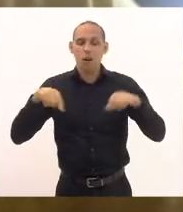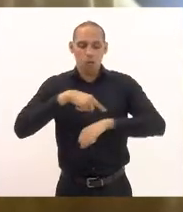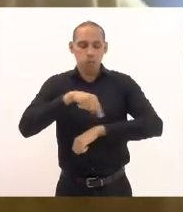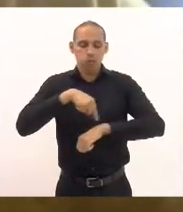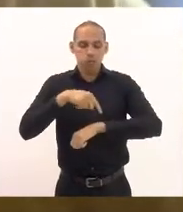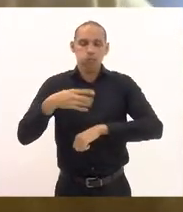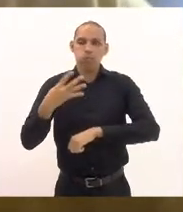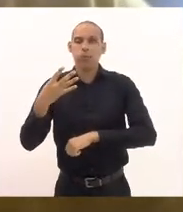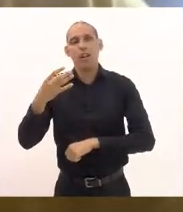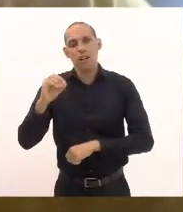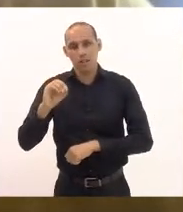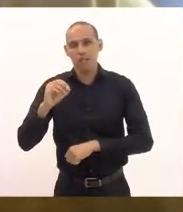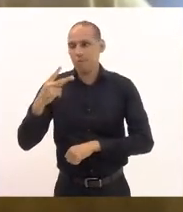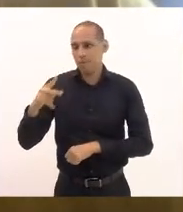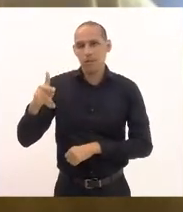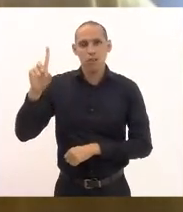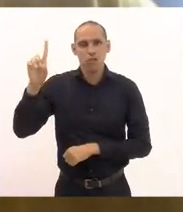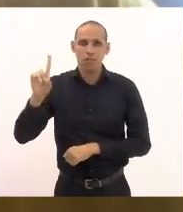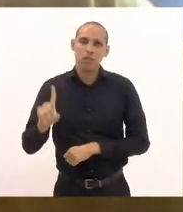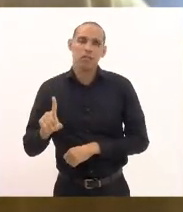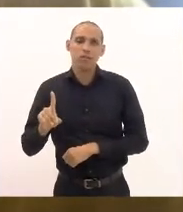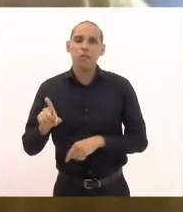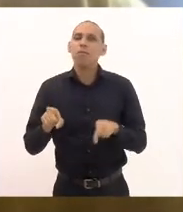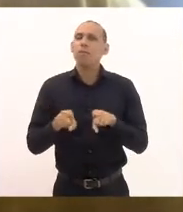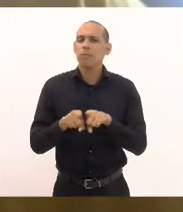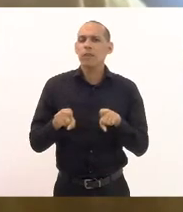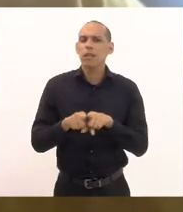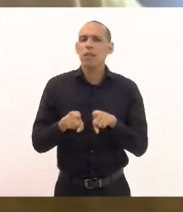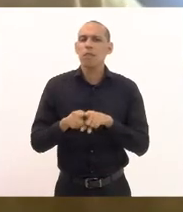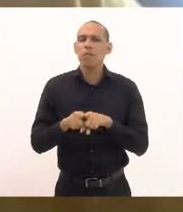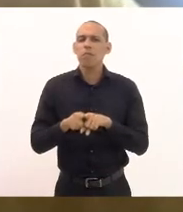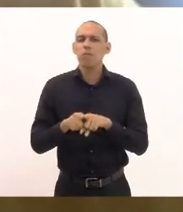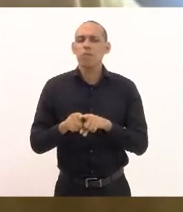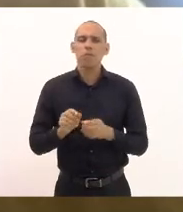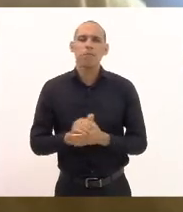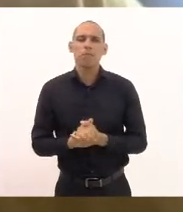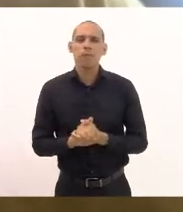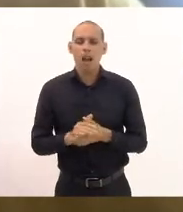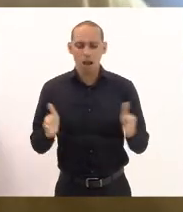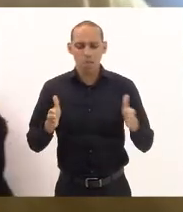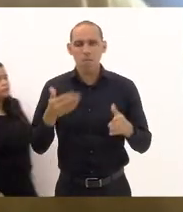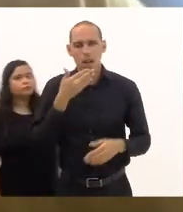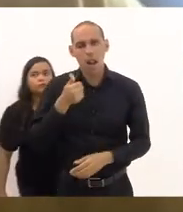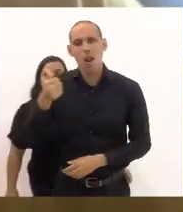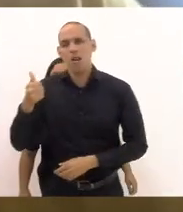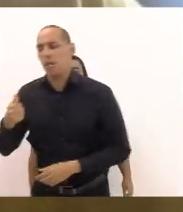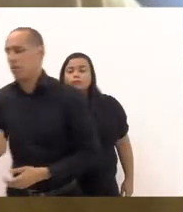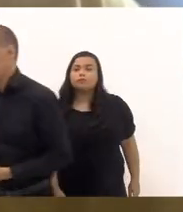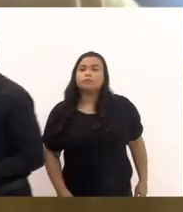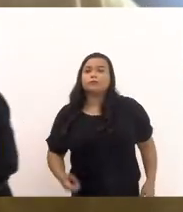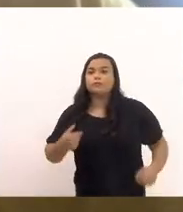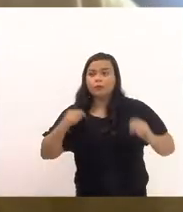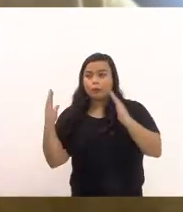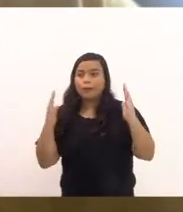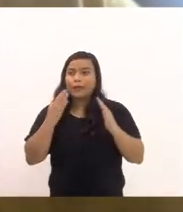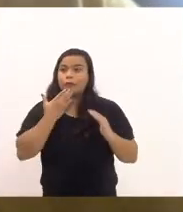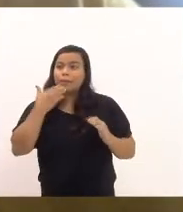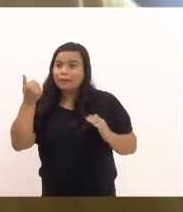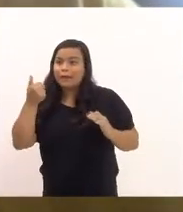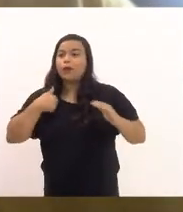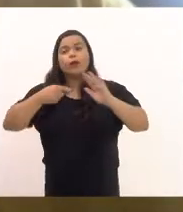horas para os diretores e apostando no entendimento para um prazo melhor para a